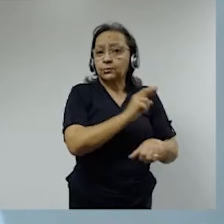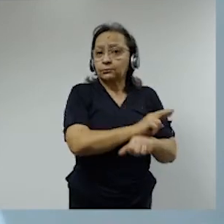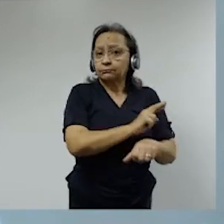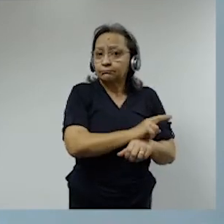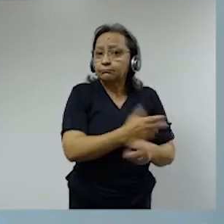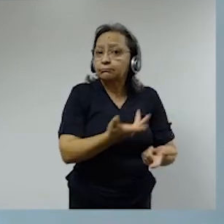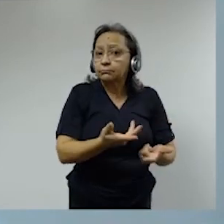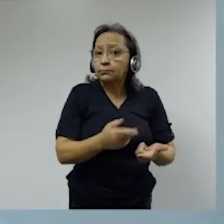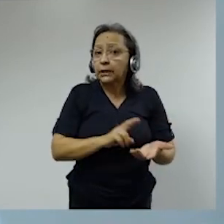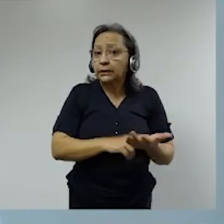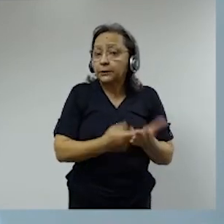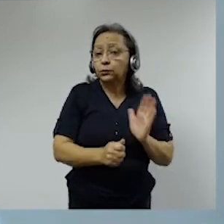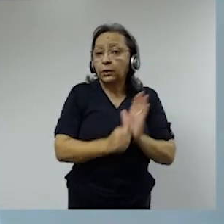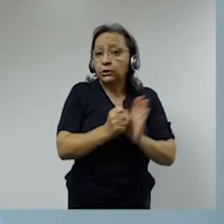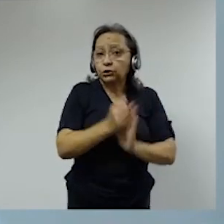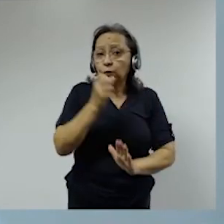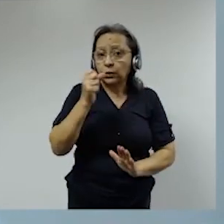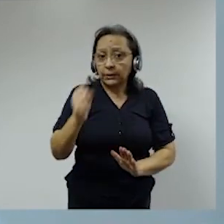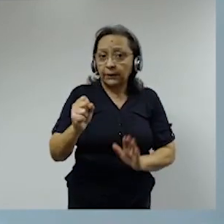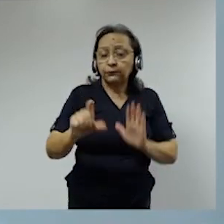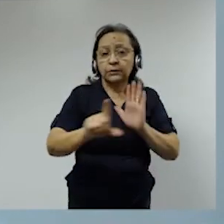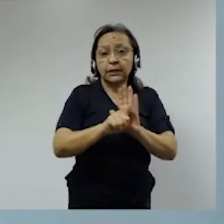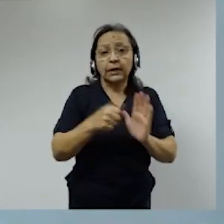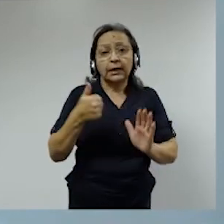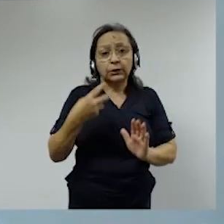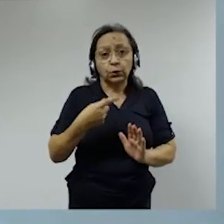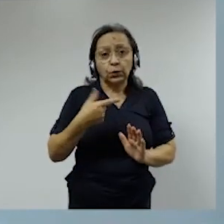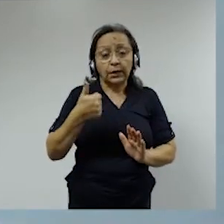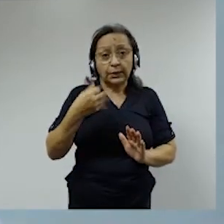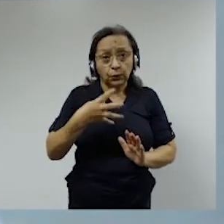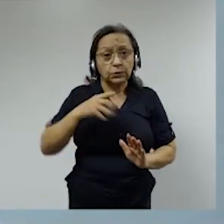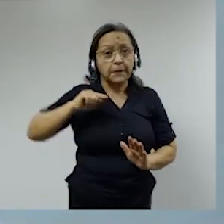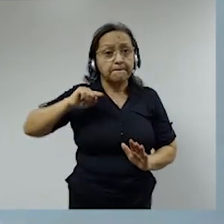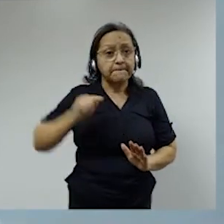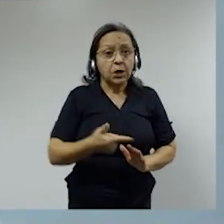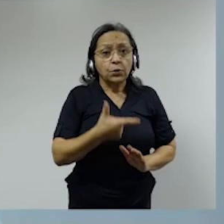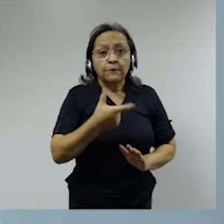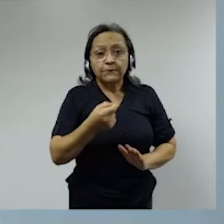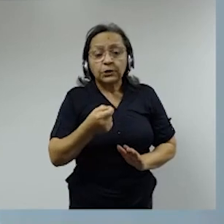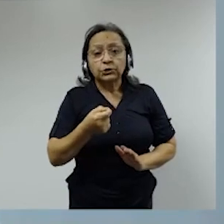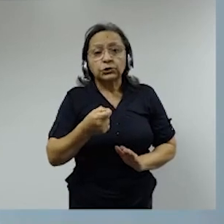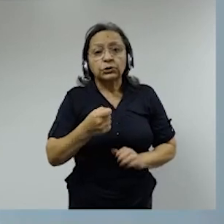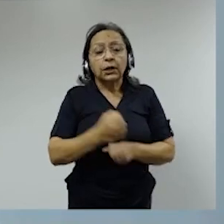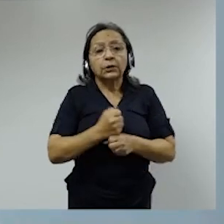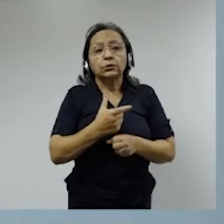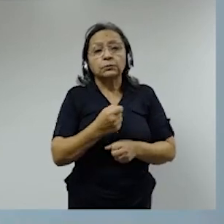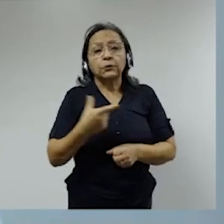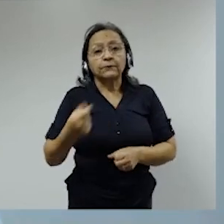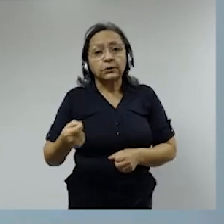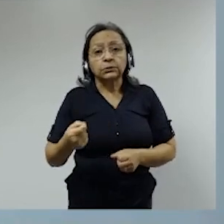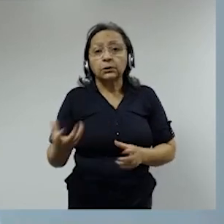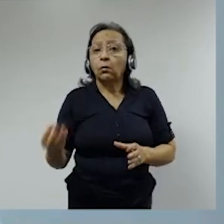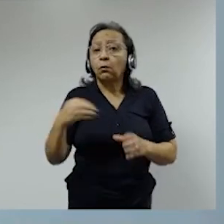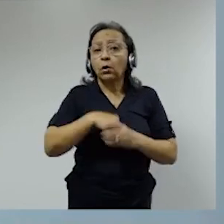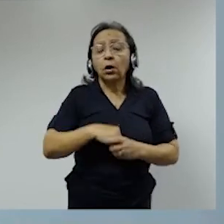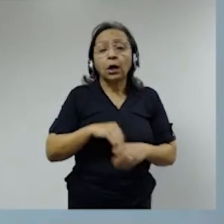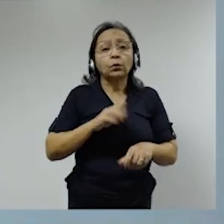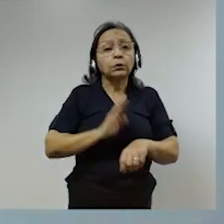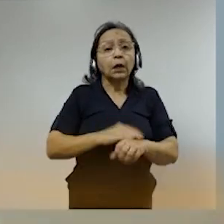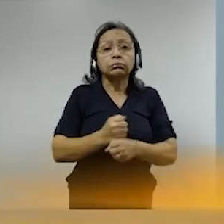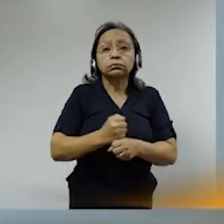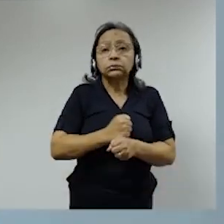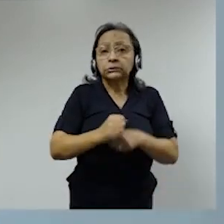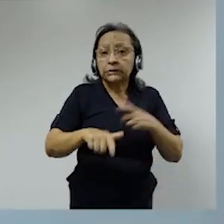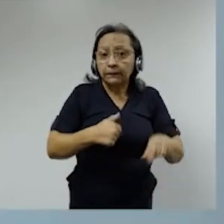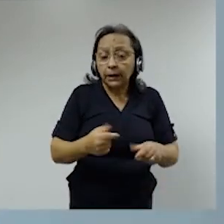Pela interpretação do artigo 8º da Lei 14.020 de 2020, não integra o tempo de serviço. Então,